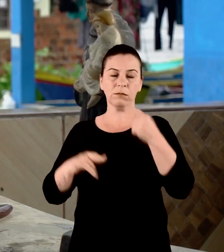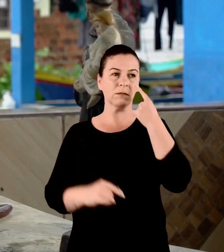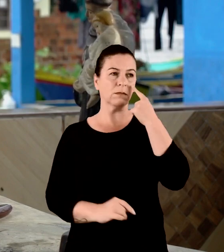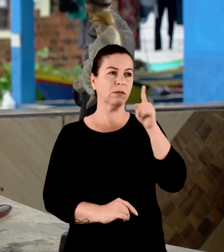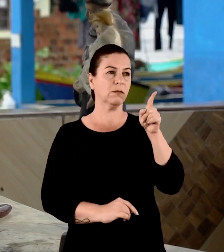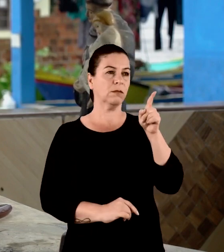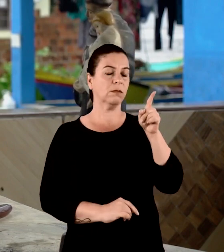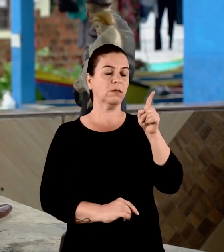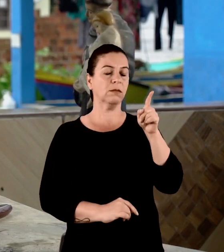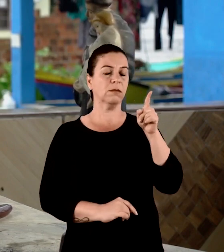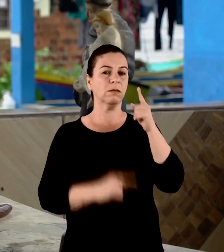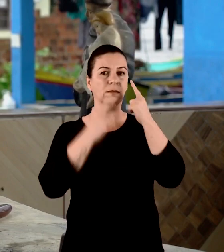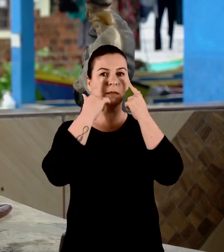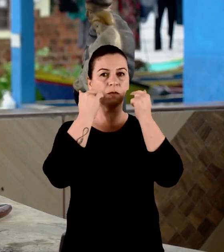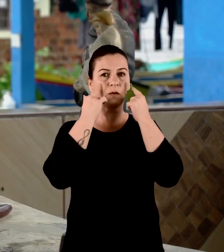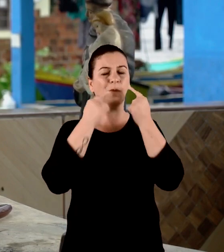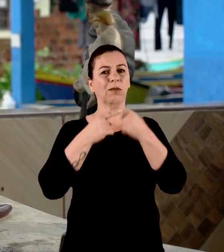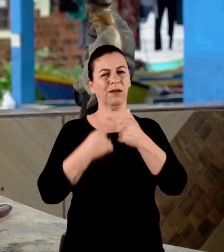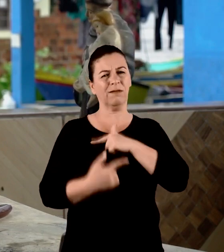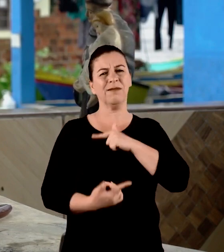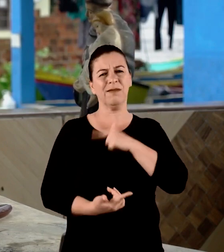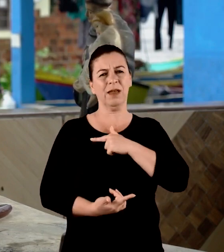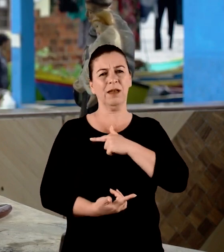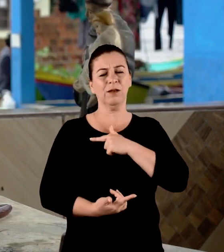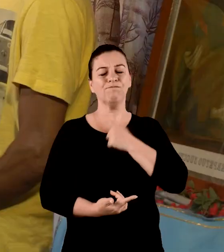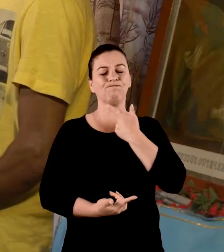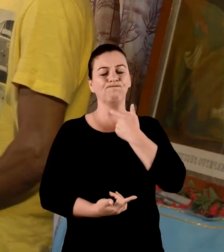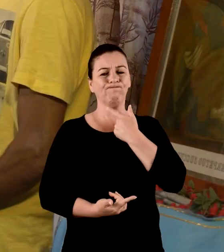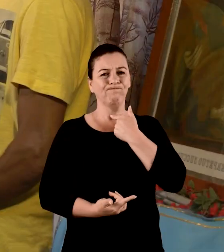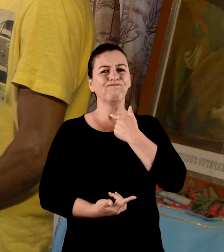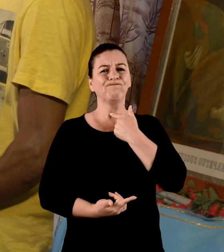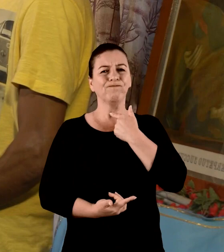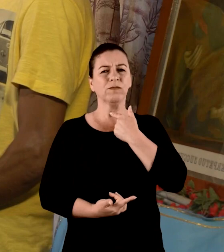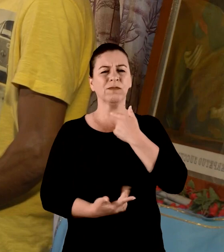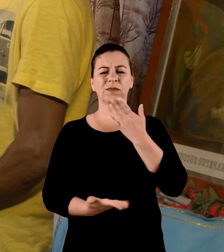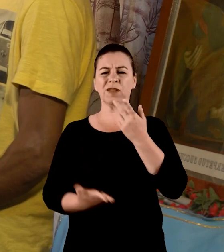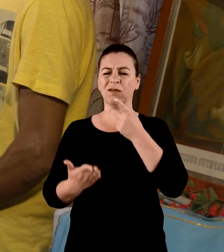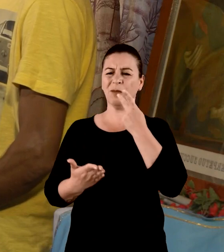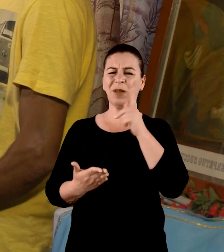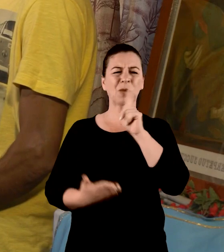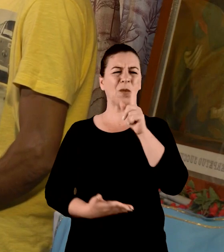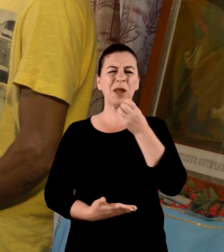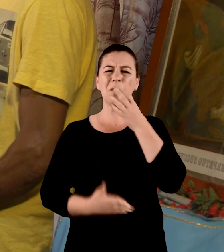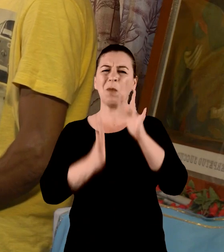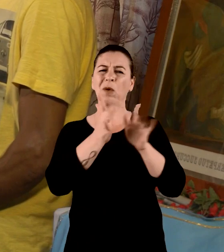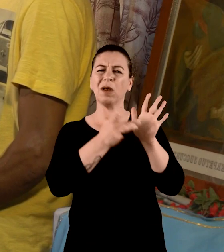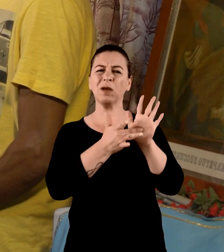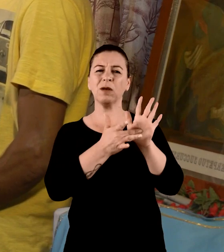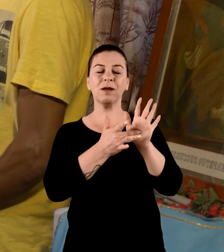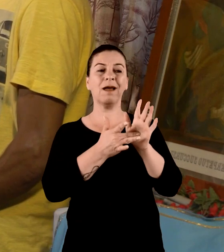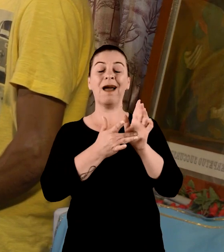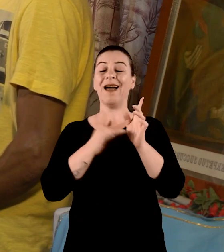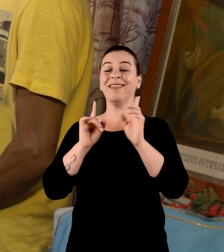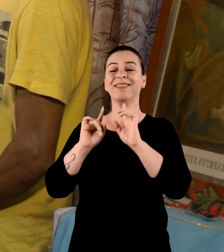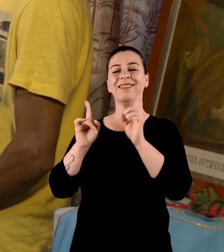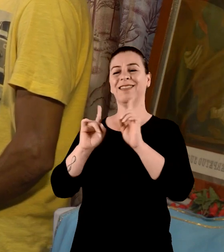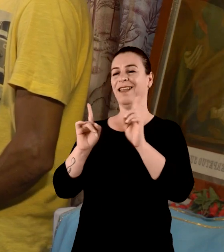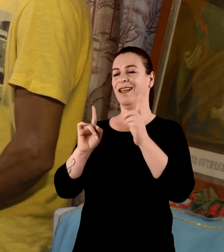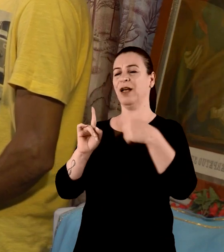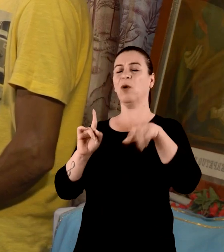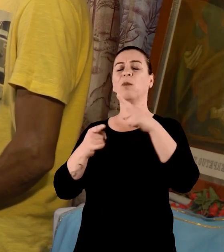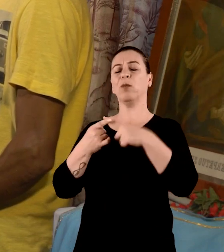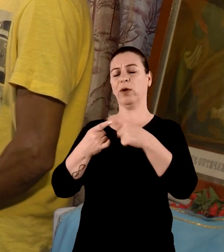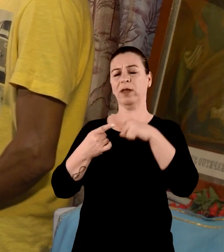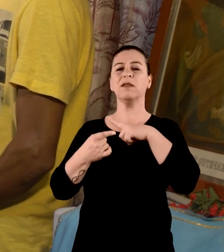aquela santa, eu só não choro, porque fica feio. Aí eu digo, gente, mas não era Bom Jesus de Iguape? Não, dona, nós